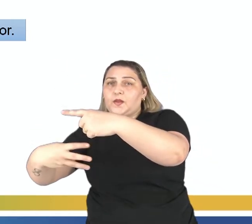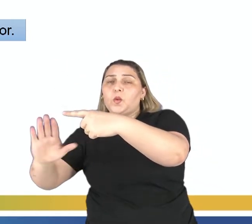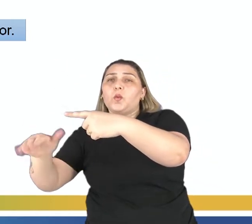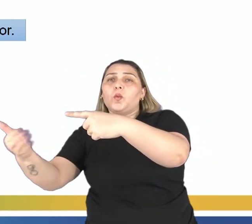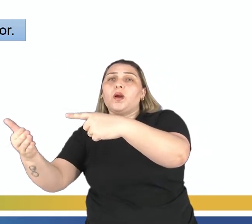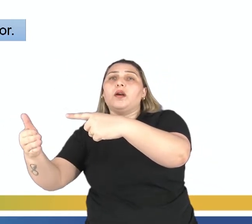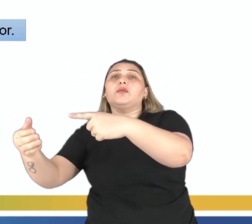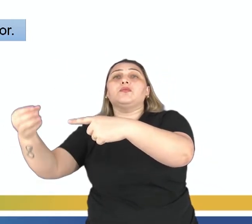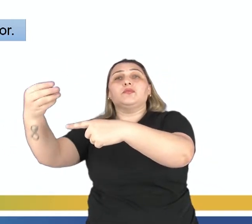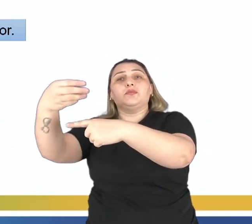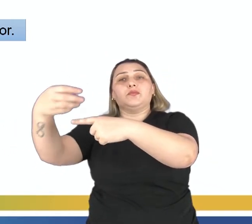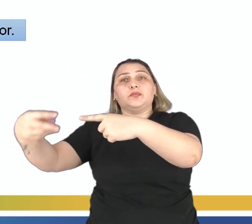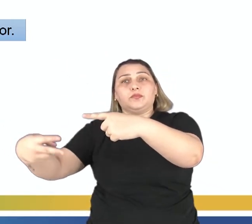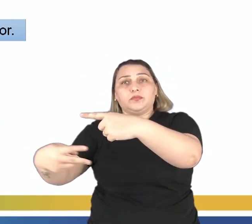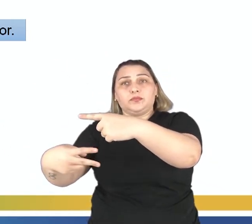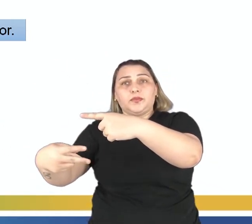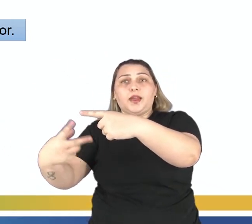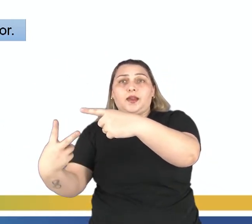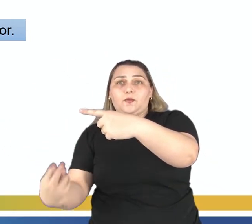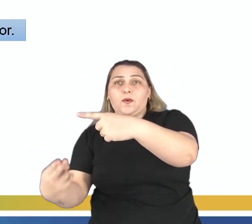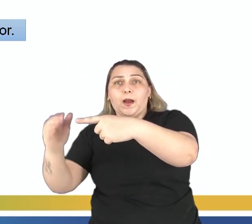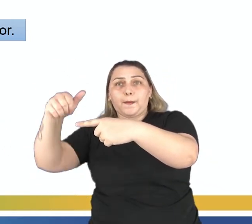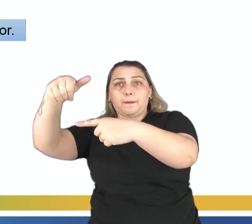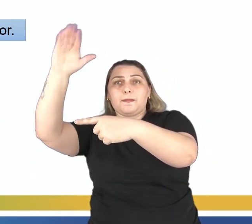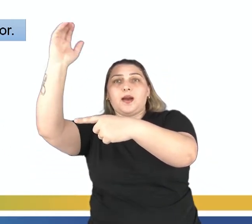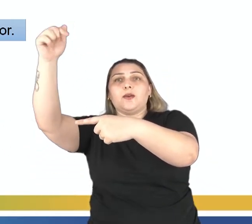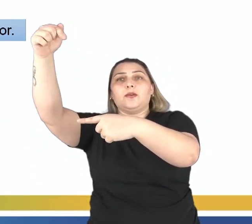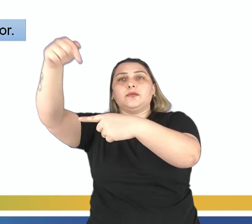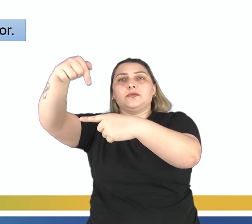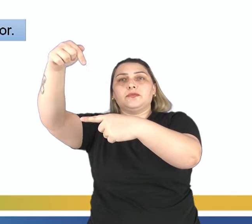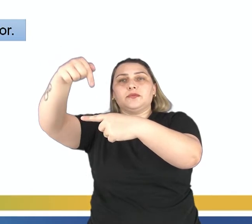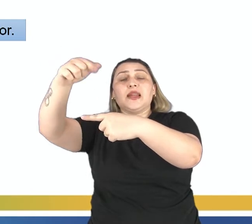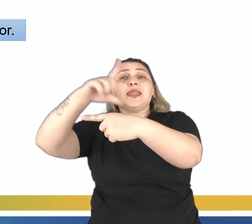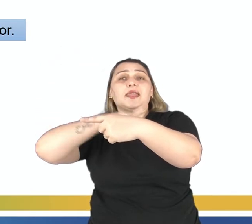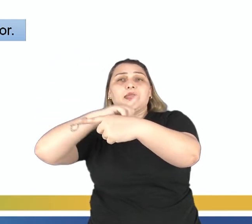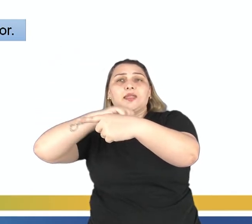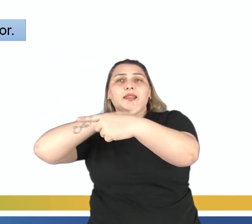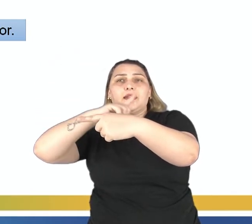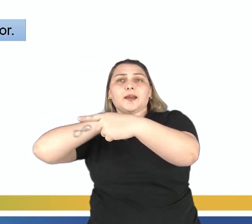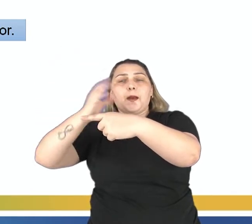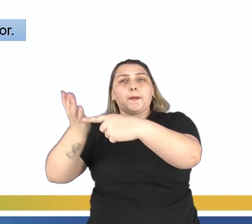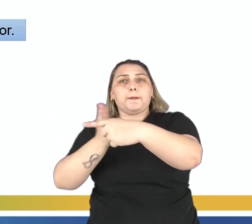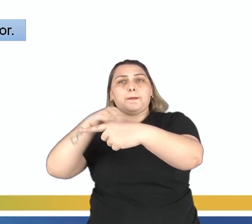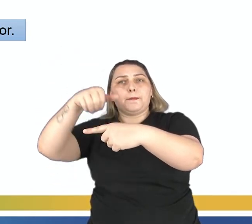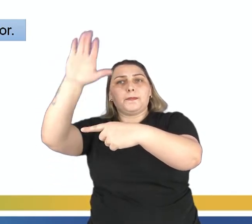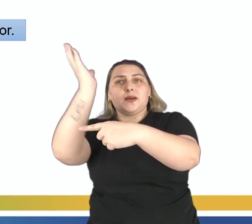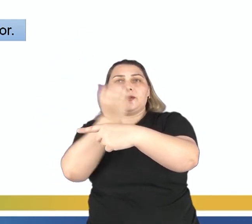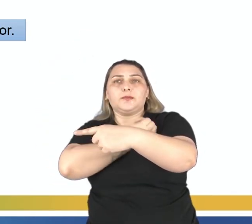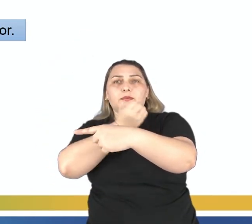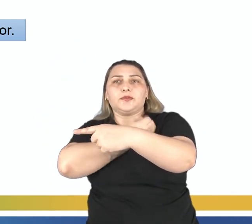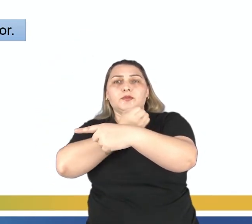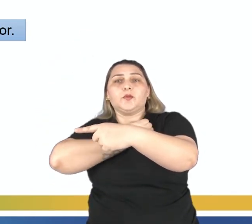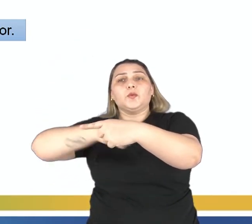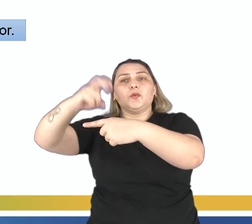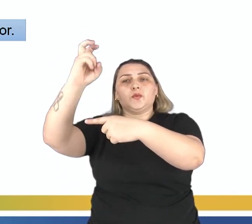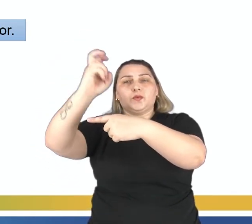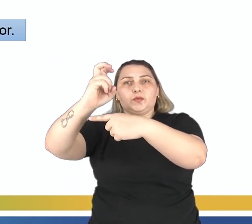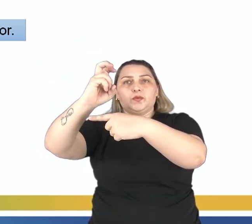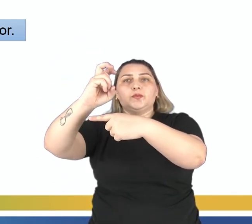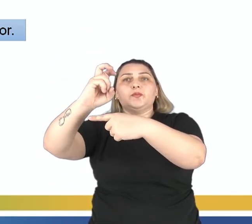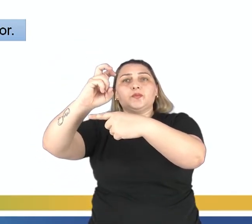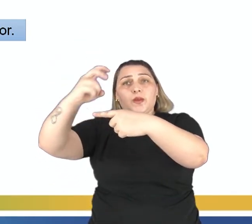são iguais, a maior fração será aquela que possui, o maior numerador. No caso, então,